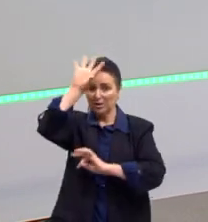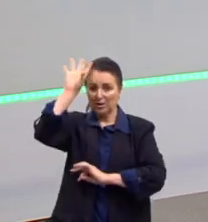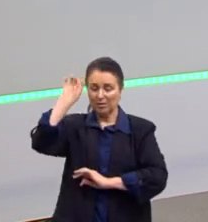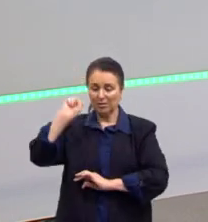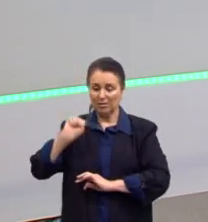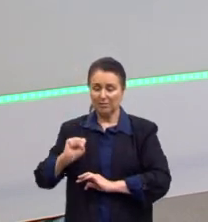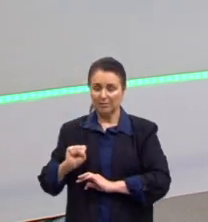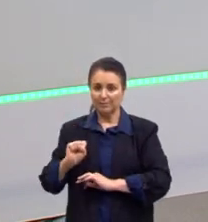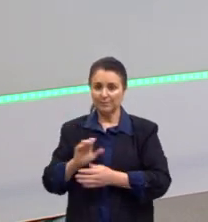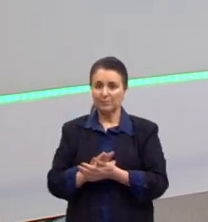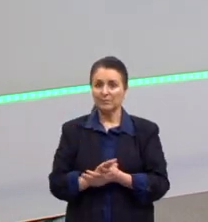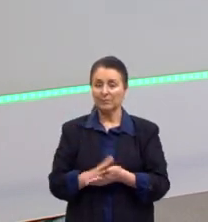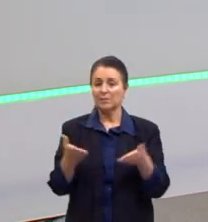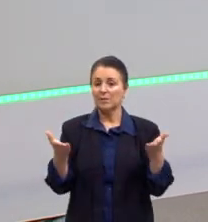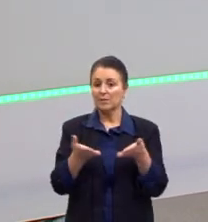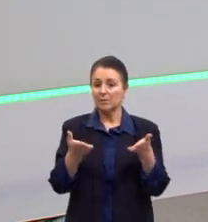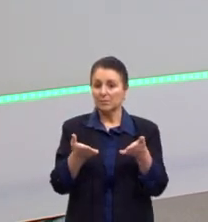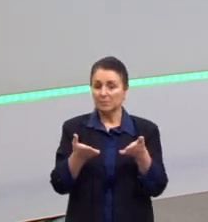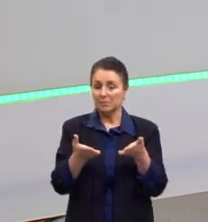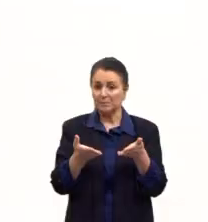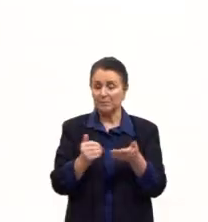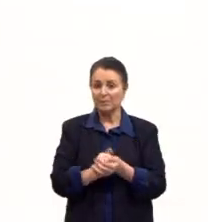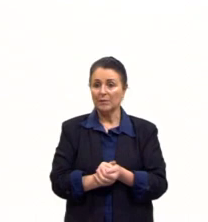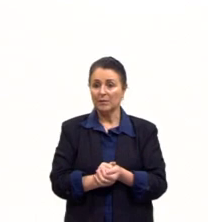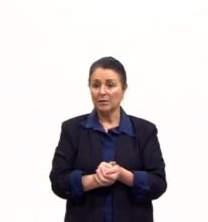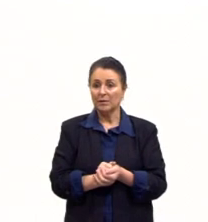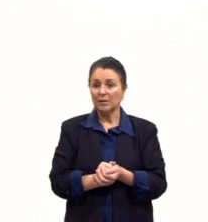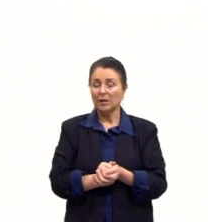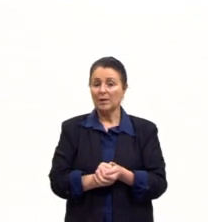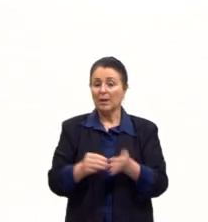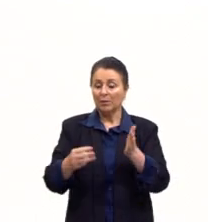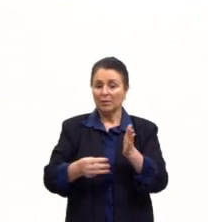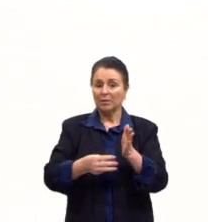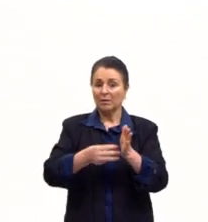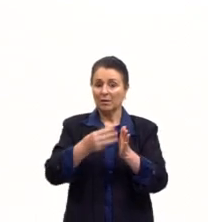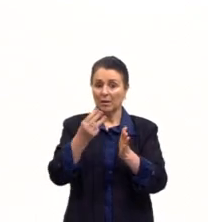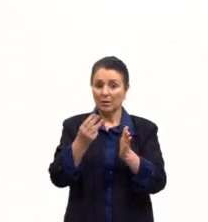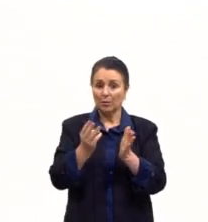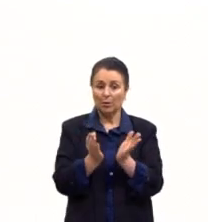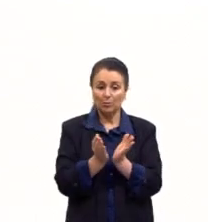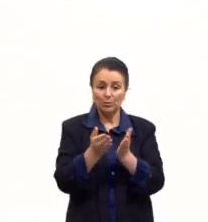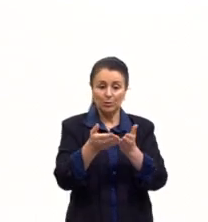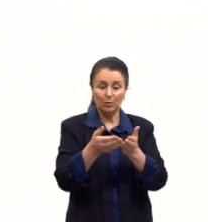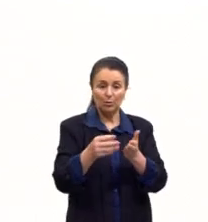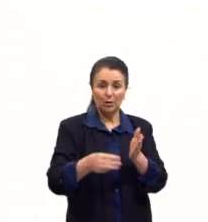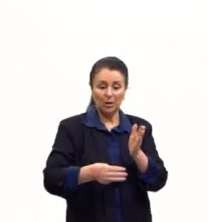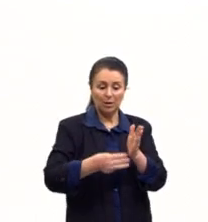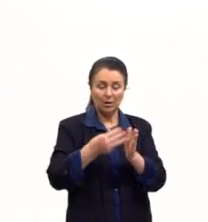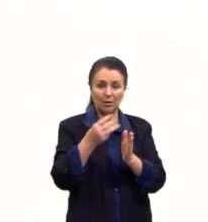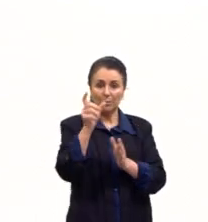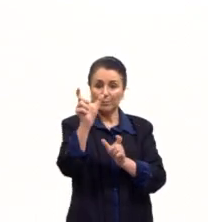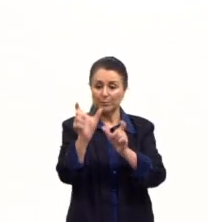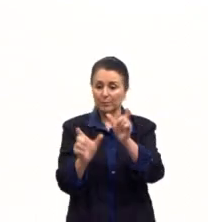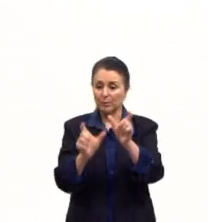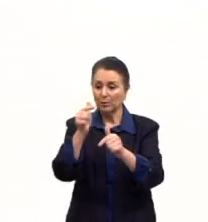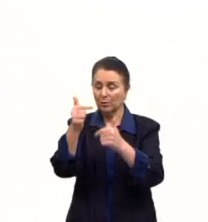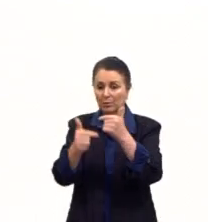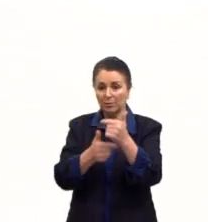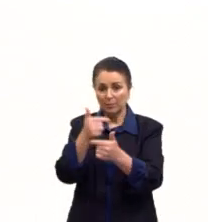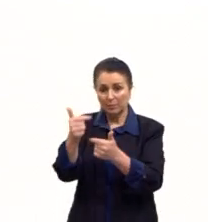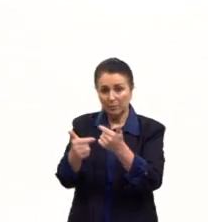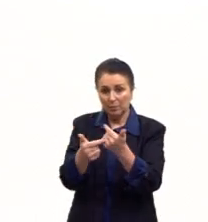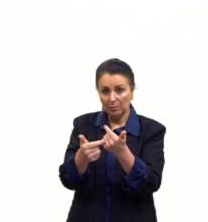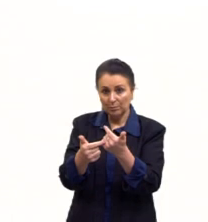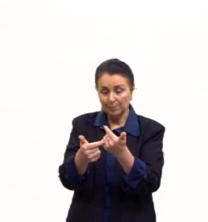então Oi e aí que nós chegamos nessa questão aí do terciário né que é as pessoas que estão trabalhando